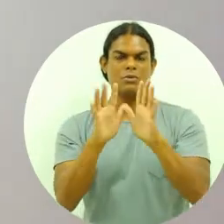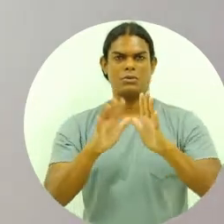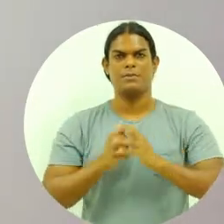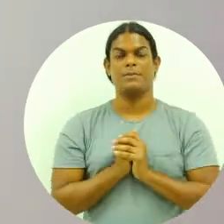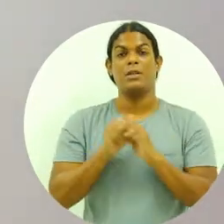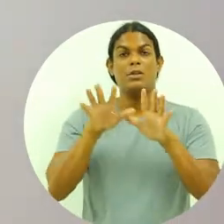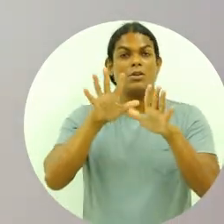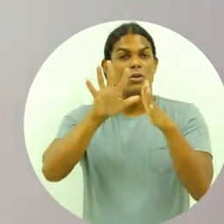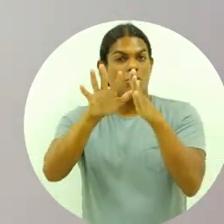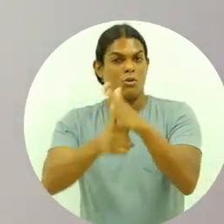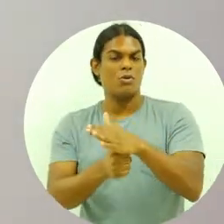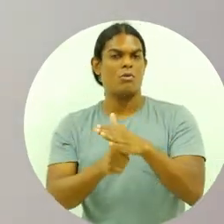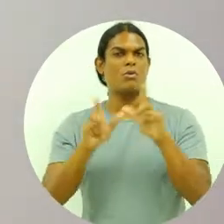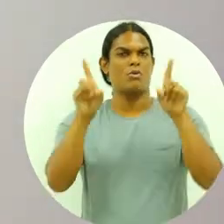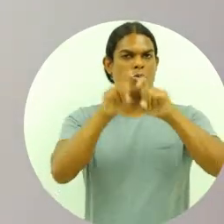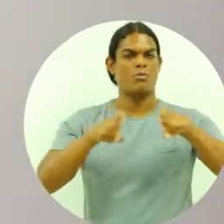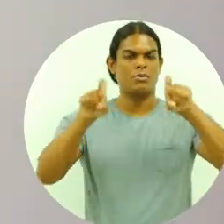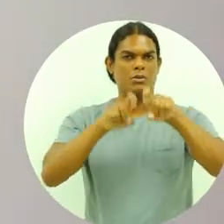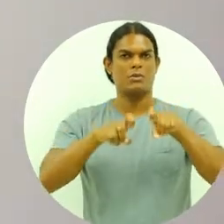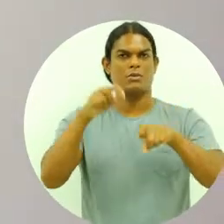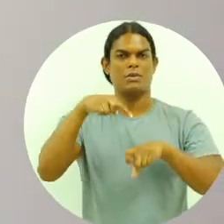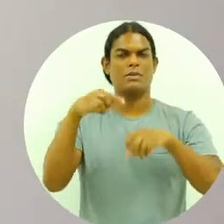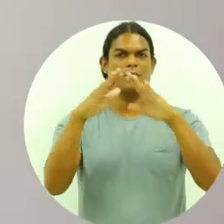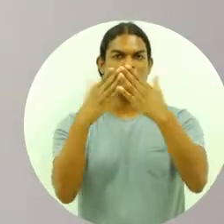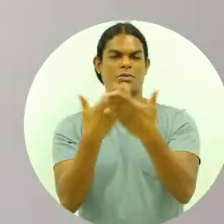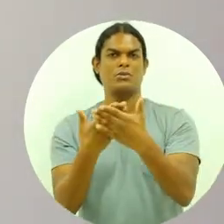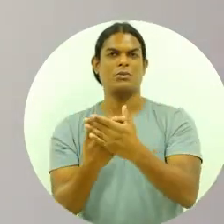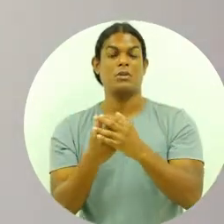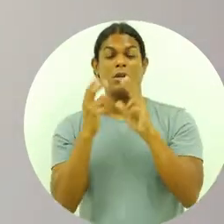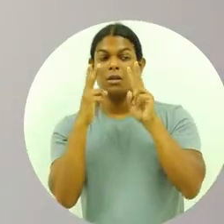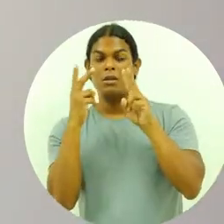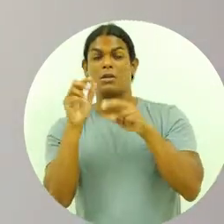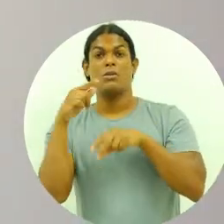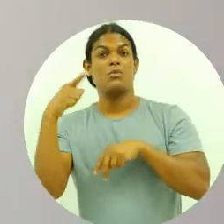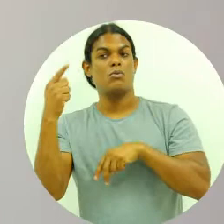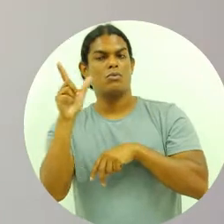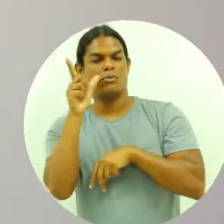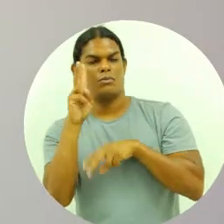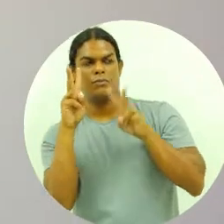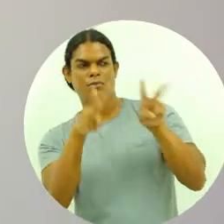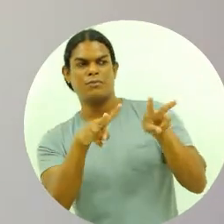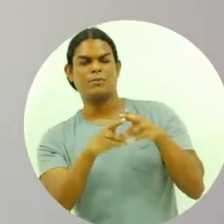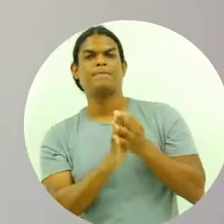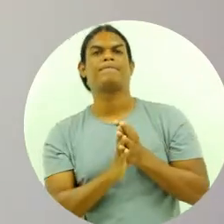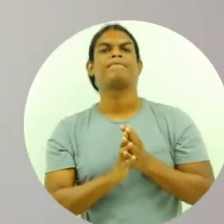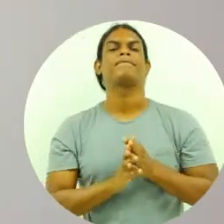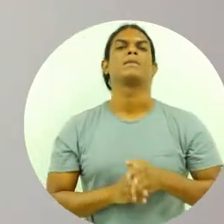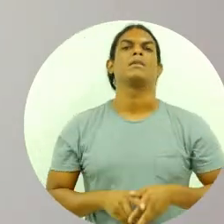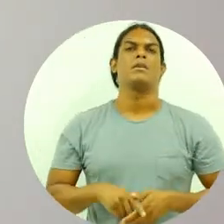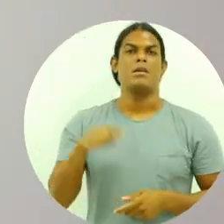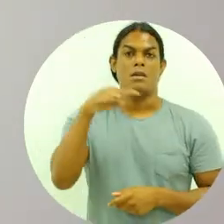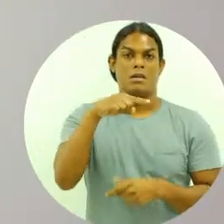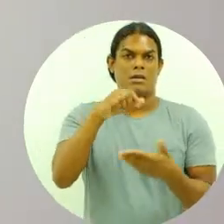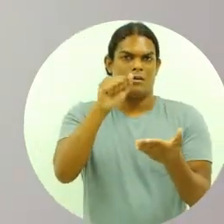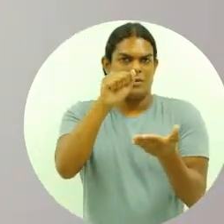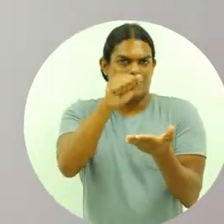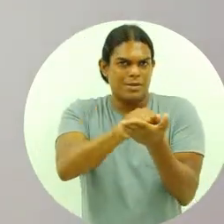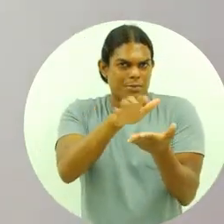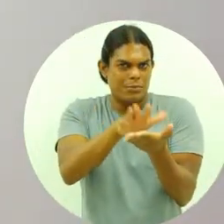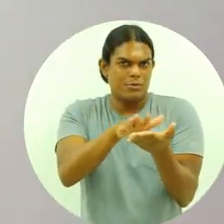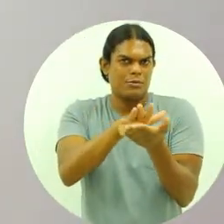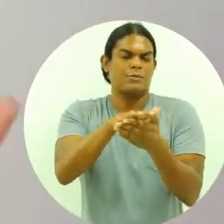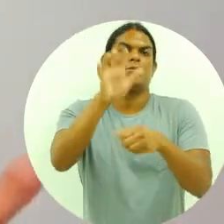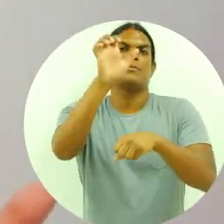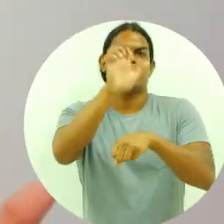furta um computador do laboratório de informática da sua escola. E ele é pego. Ele tanto vai ser